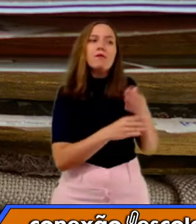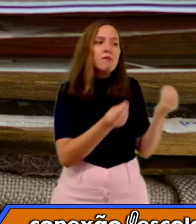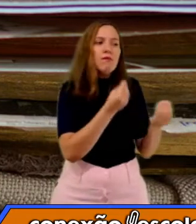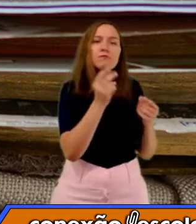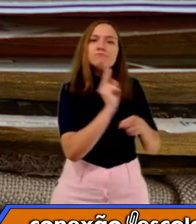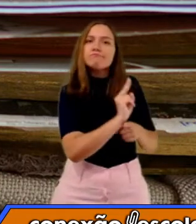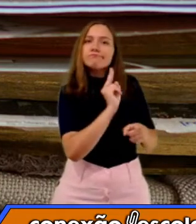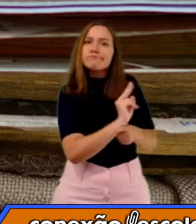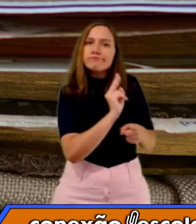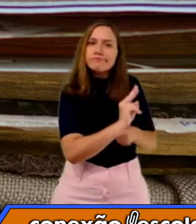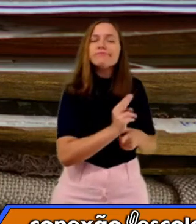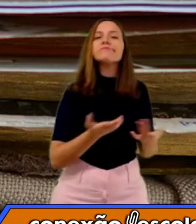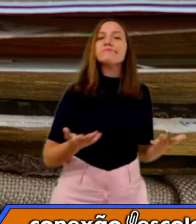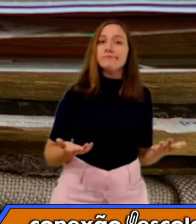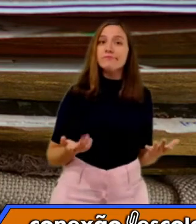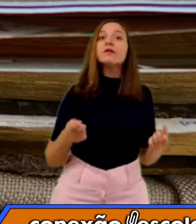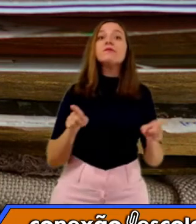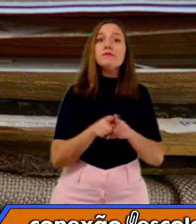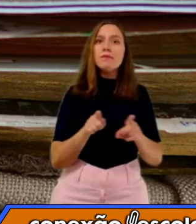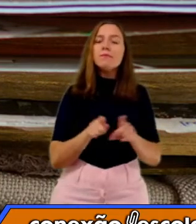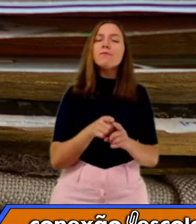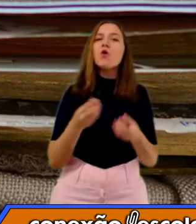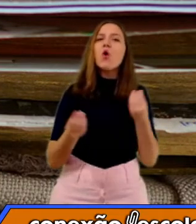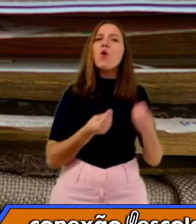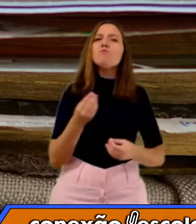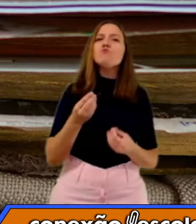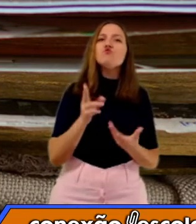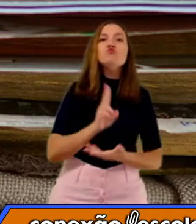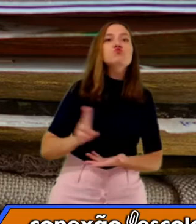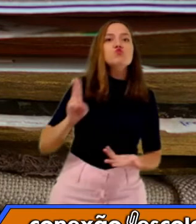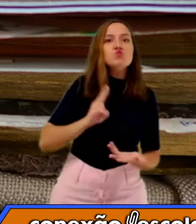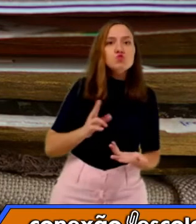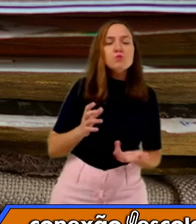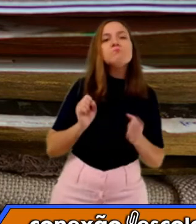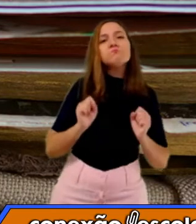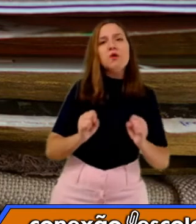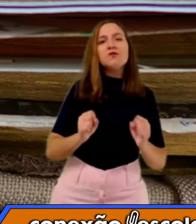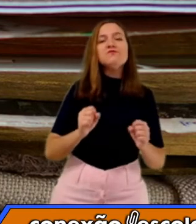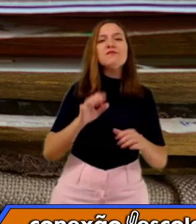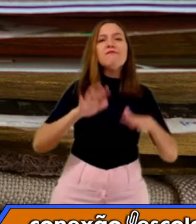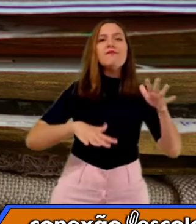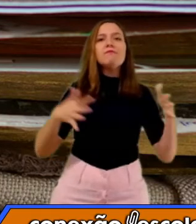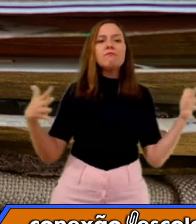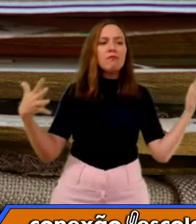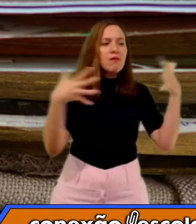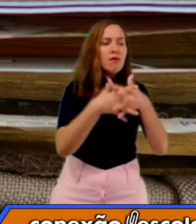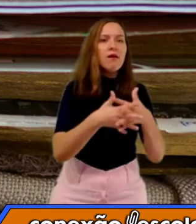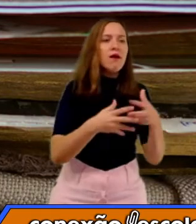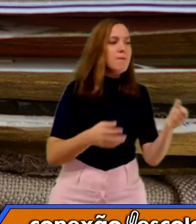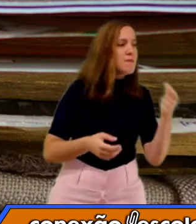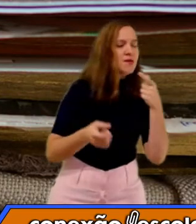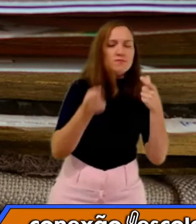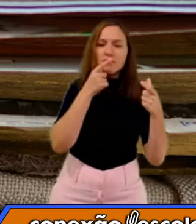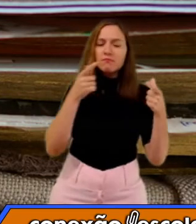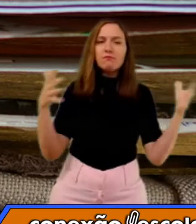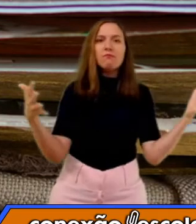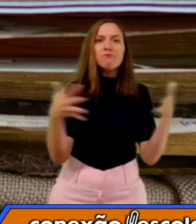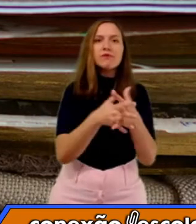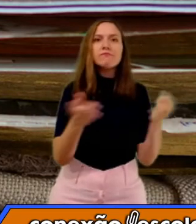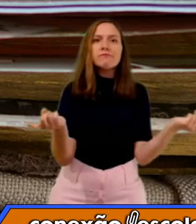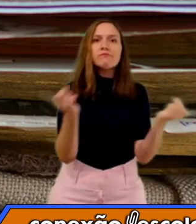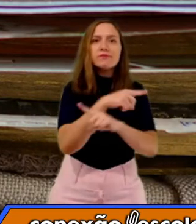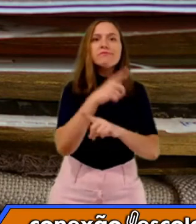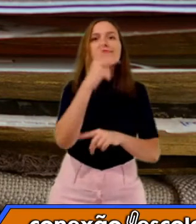que ter cuidado no uso dessa medicação, porque podemos fazer confusão entre medicamentos, porque eles podem